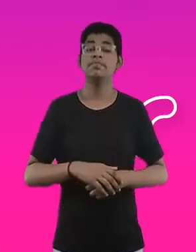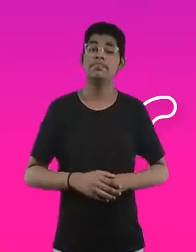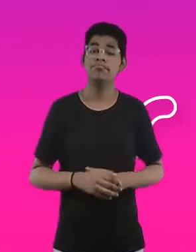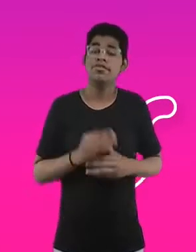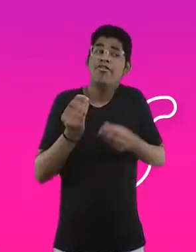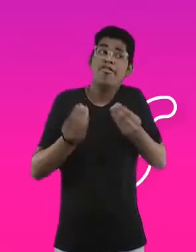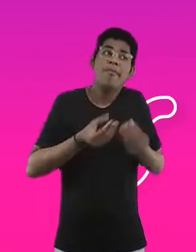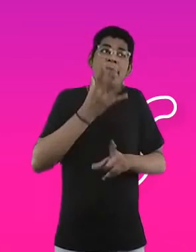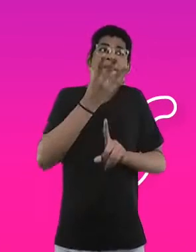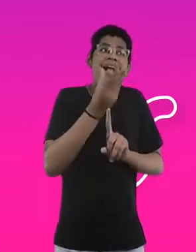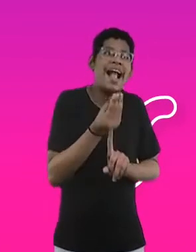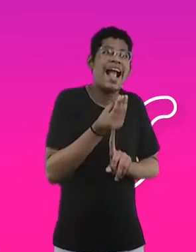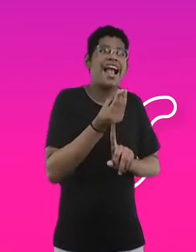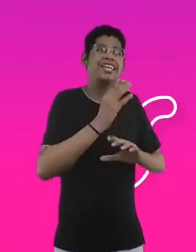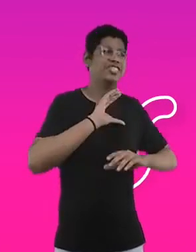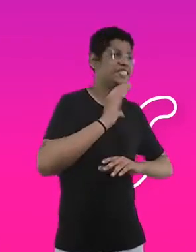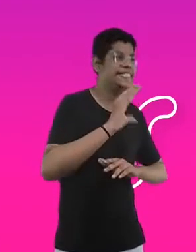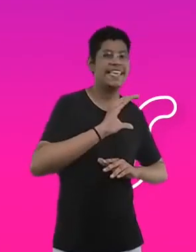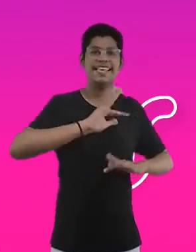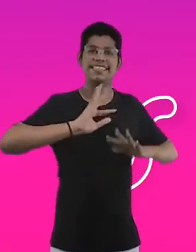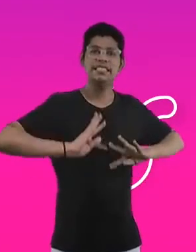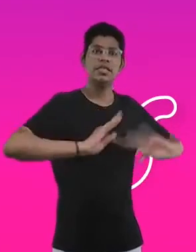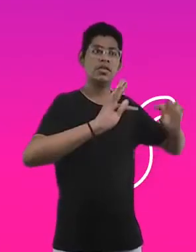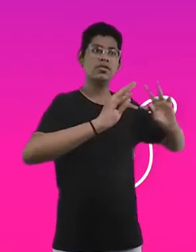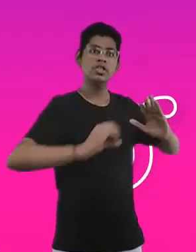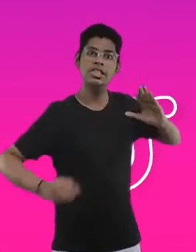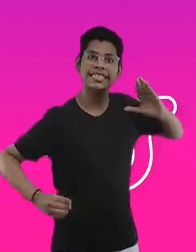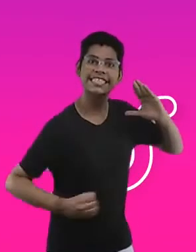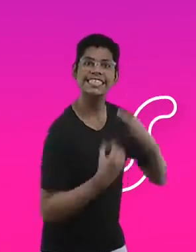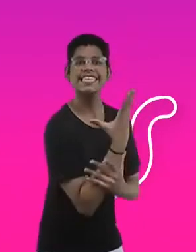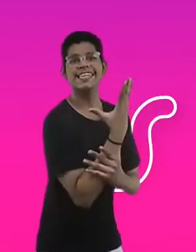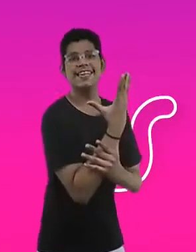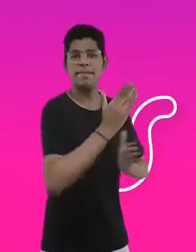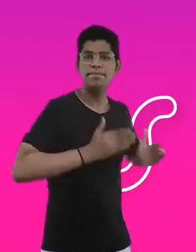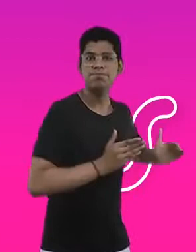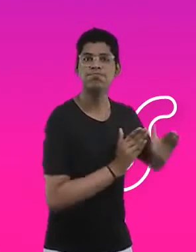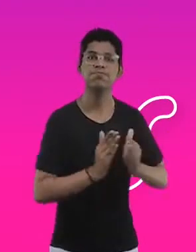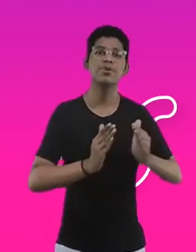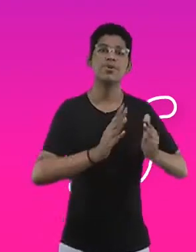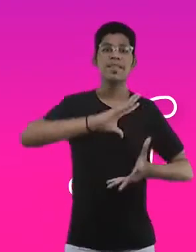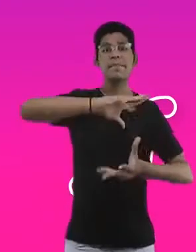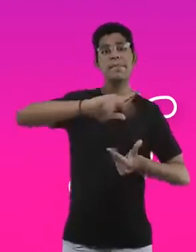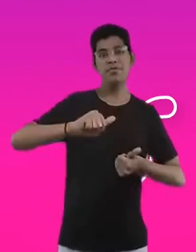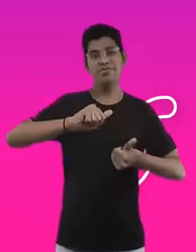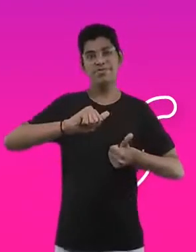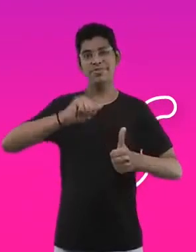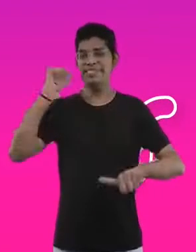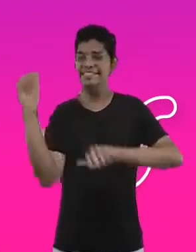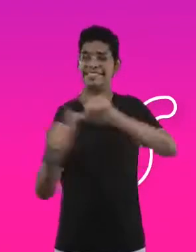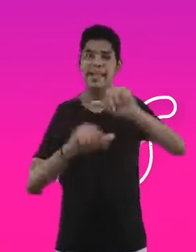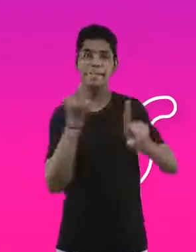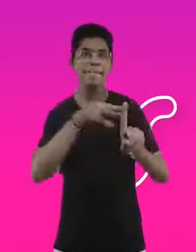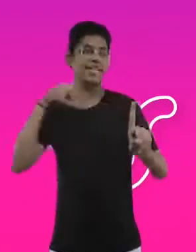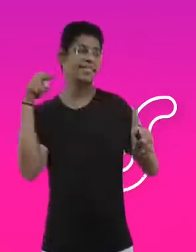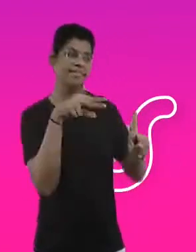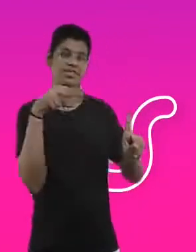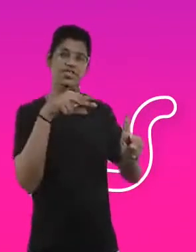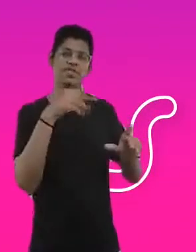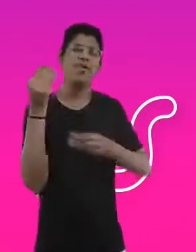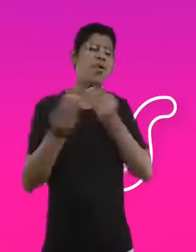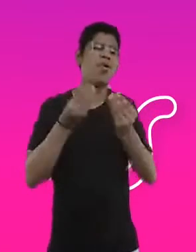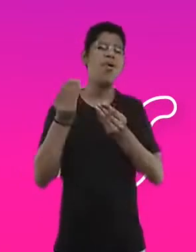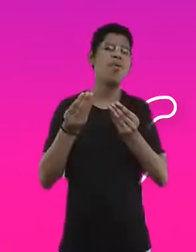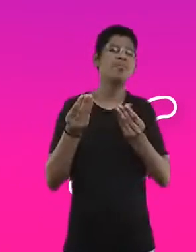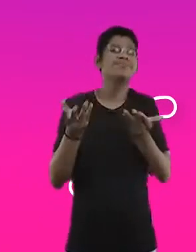podem criar um mundo novo para a gente, né, para a gente enquanto diáspora,